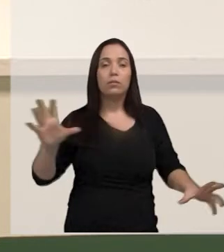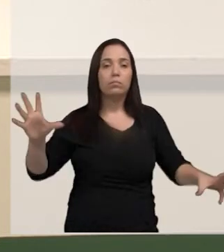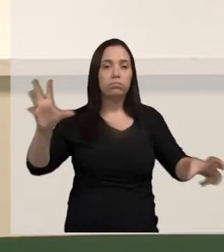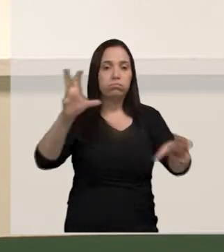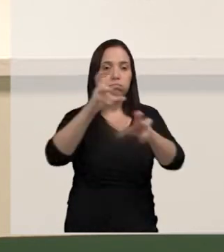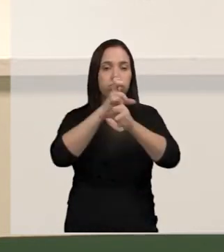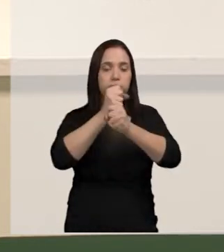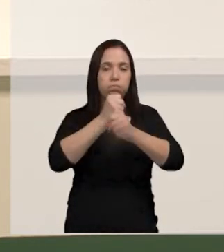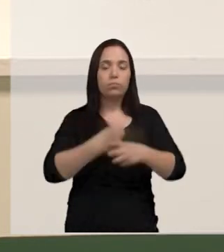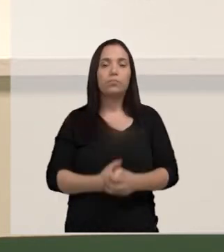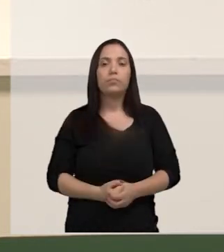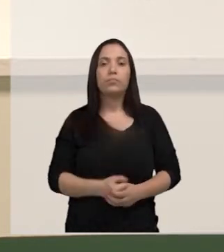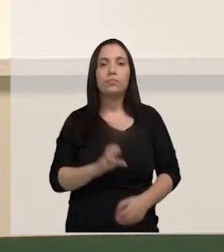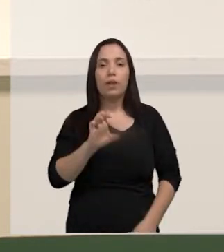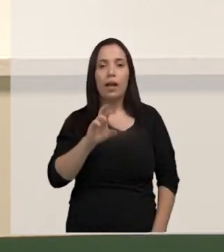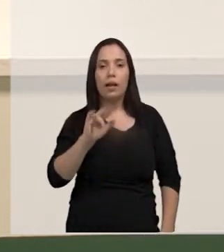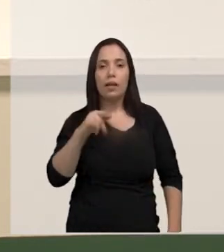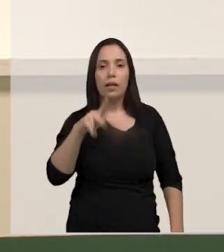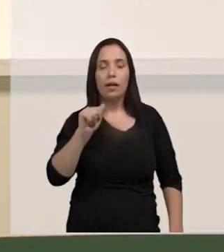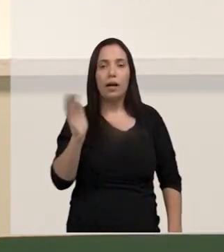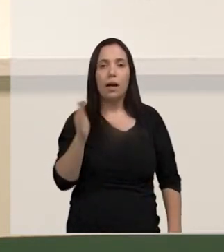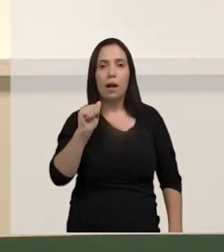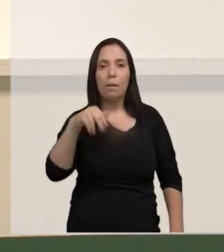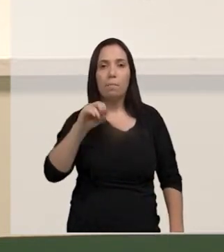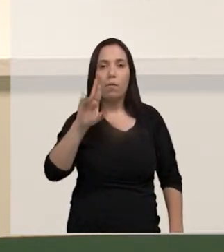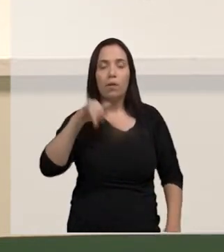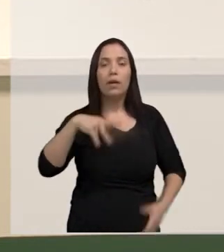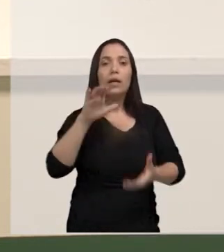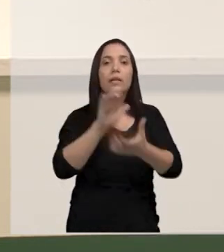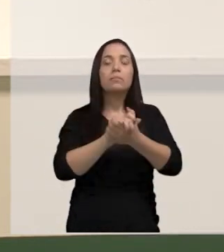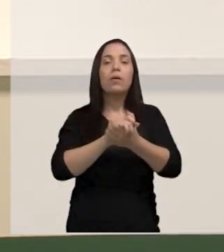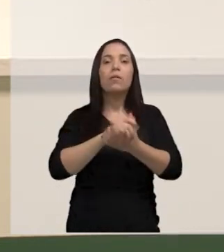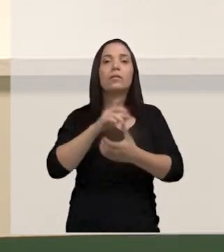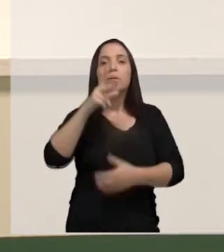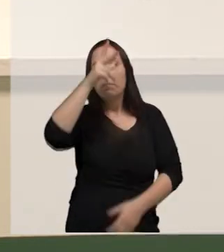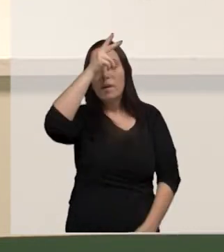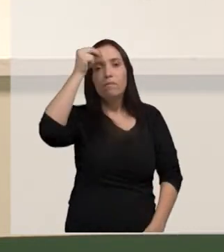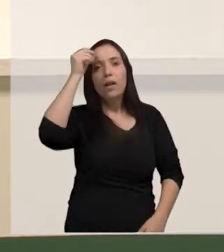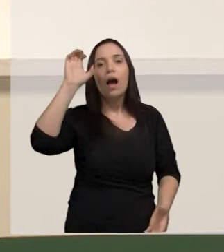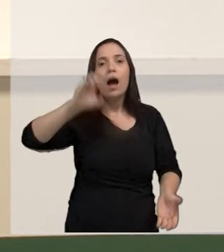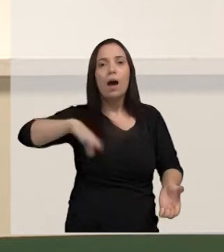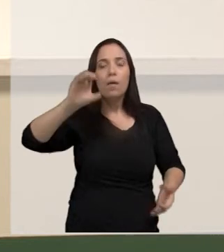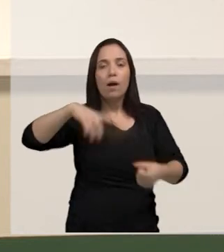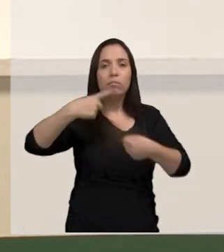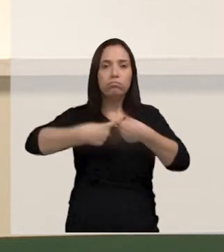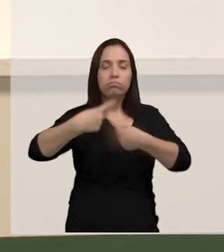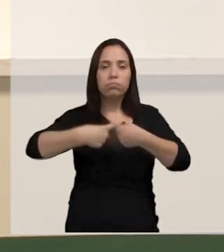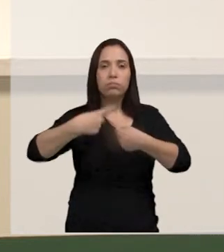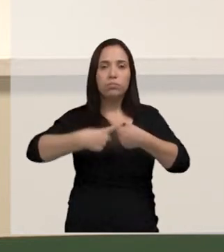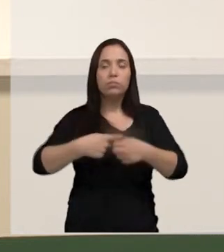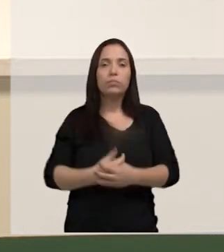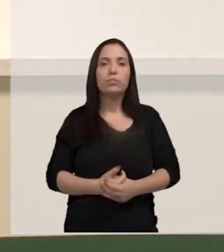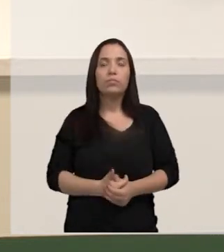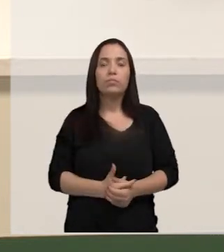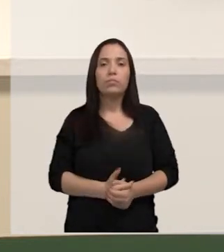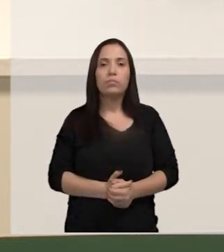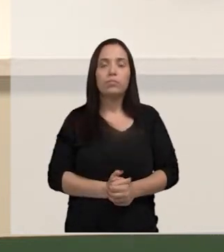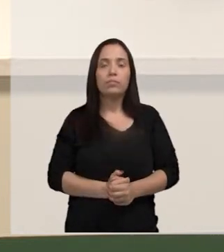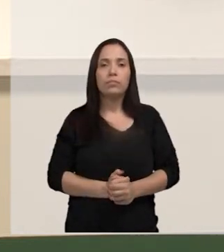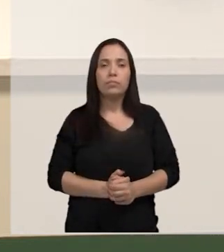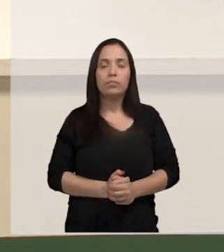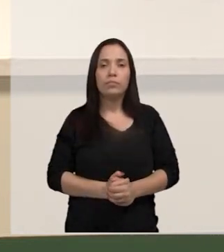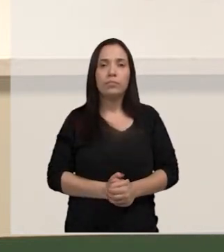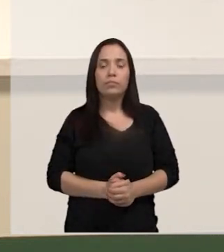caso quisesse. A Érica Amorim, primeira-dama de Caucaia. Caucaia vai repetindo as lideranças. O Zé Gerardo